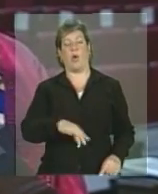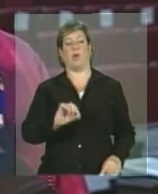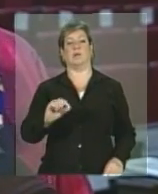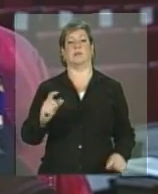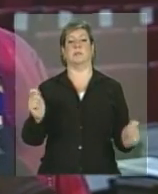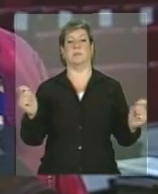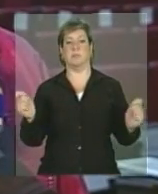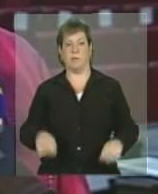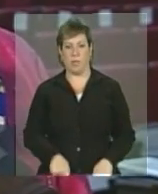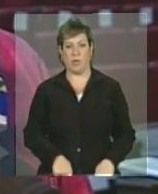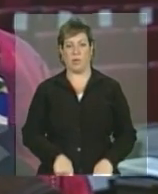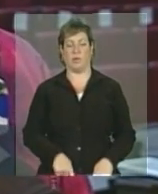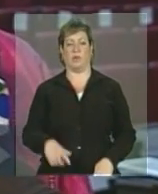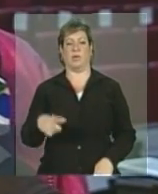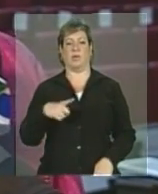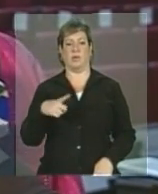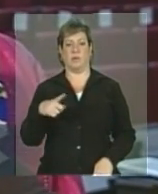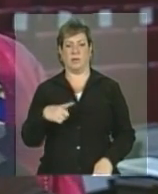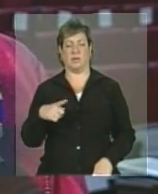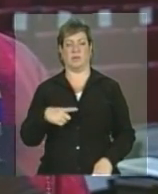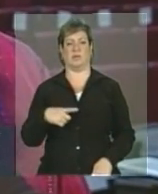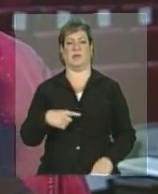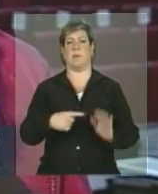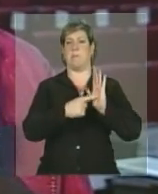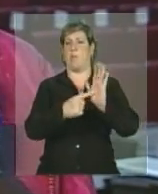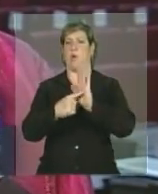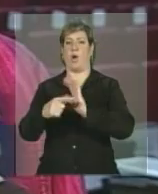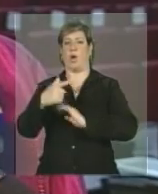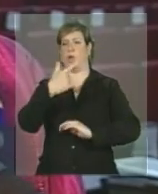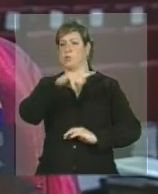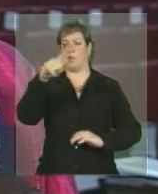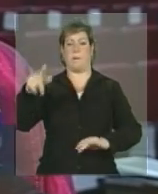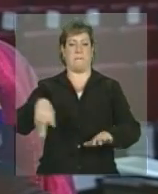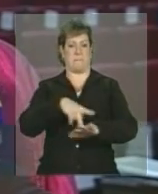podamos convencer a todos os demais países de participar